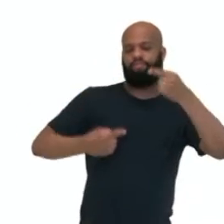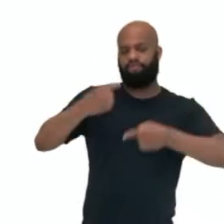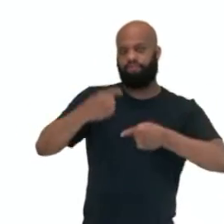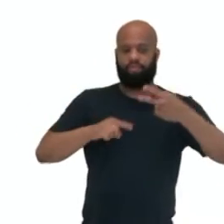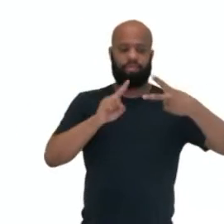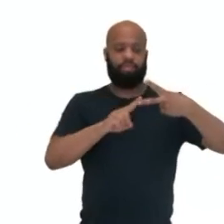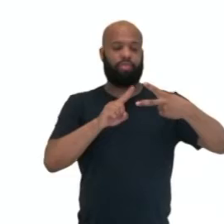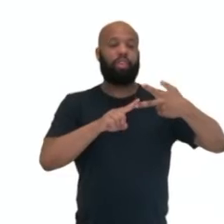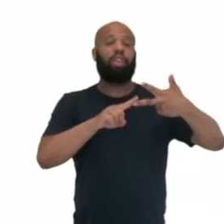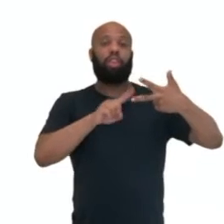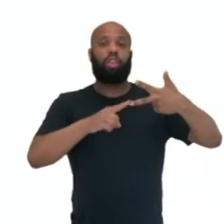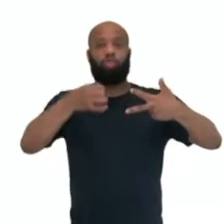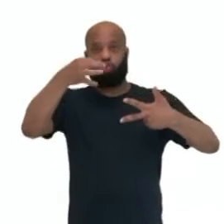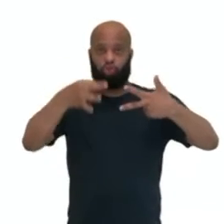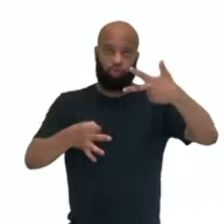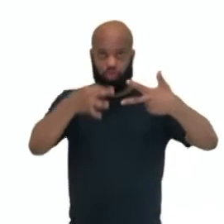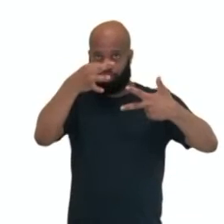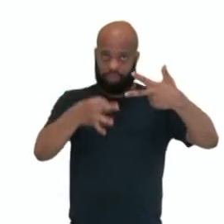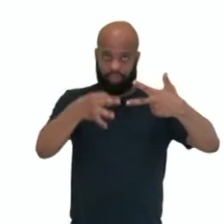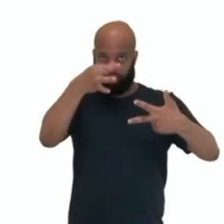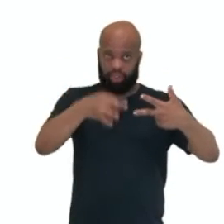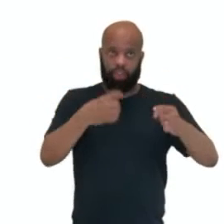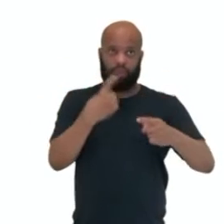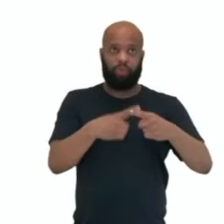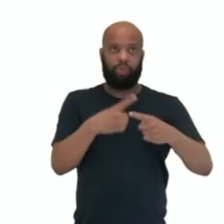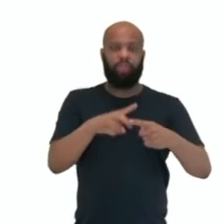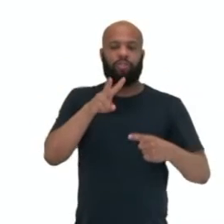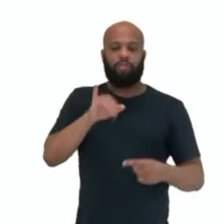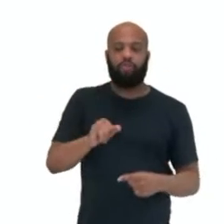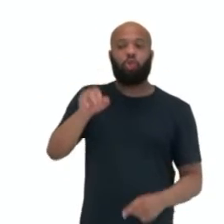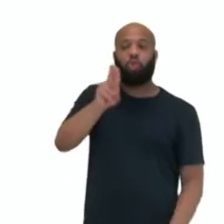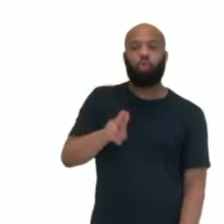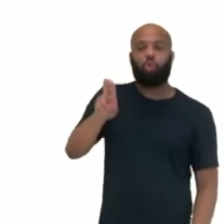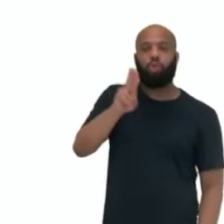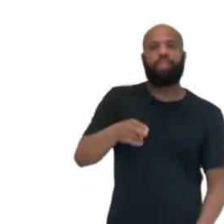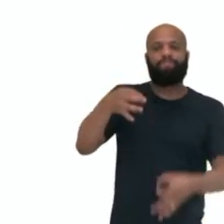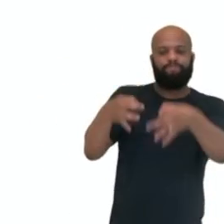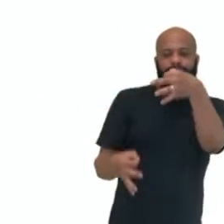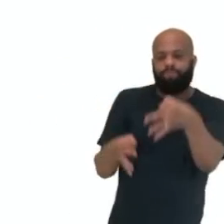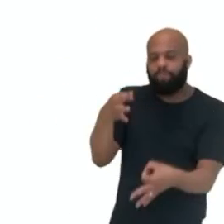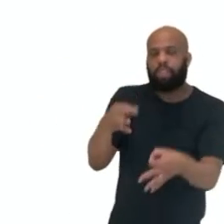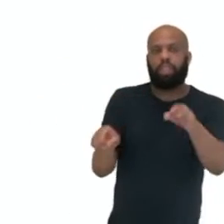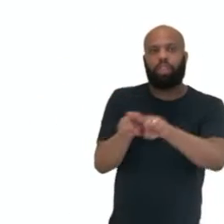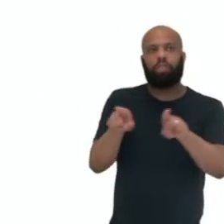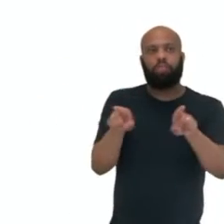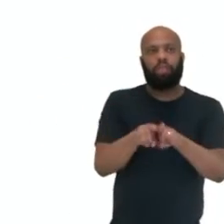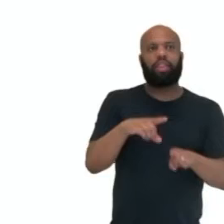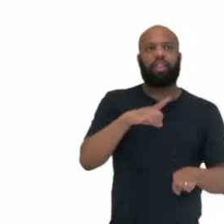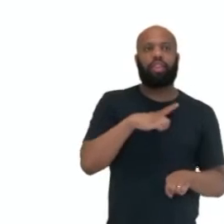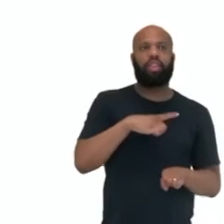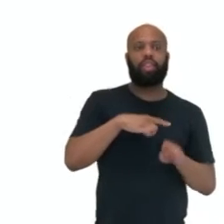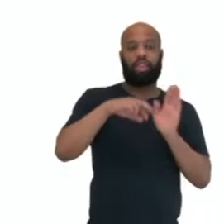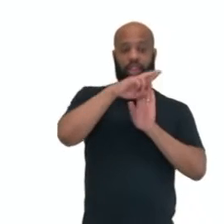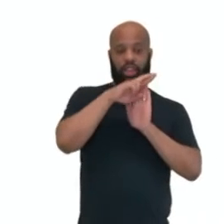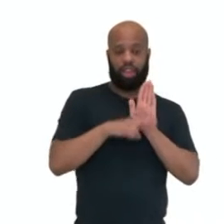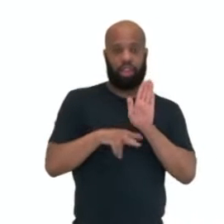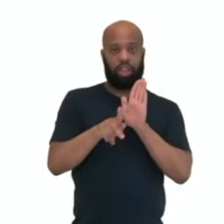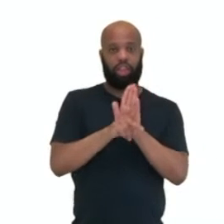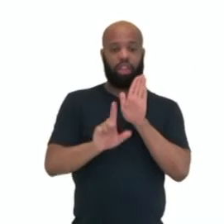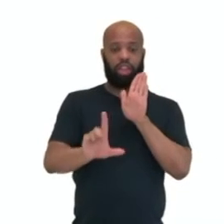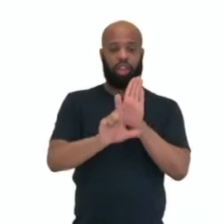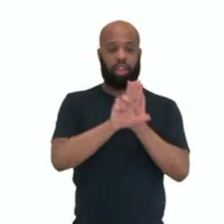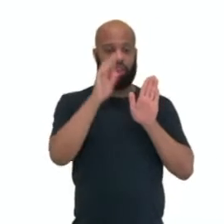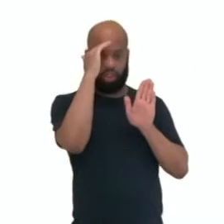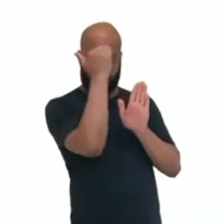o poder judiciário, faz a parte da apreciação e julgamento segundo um ordenamento jurídico,